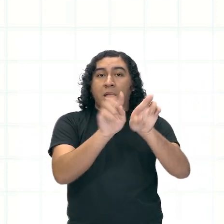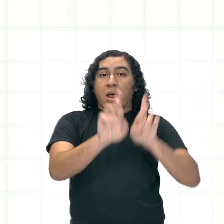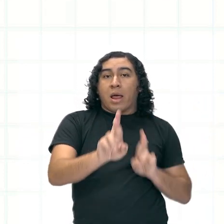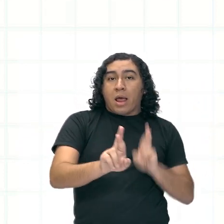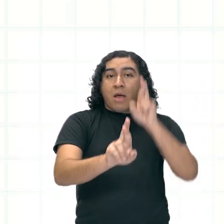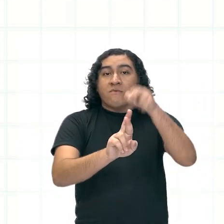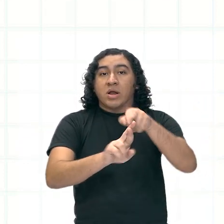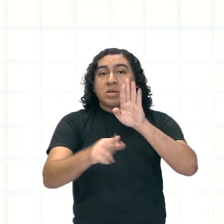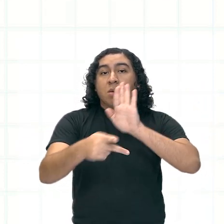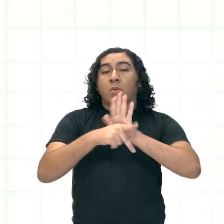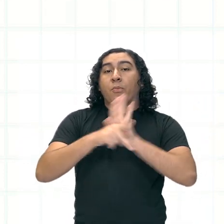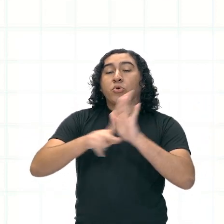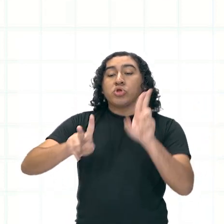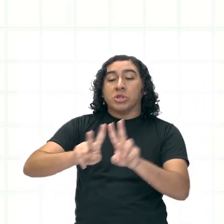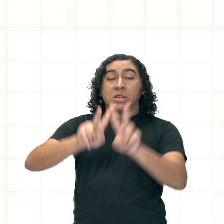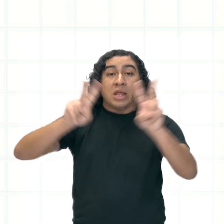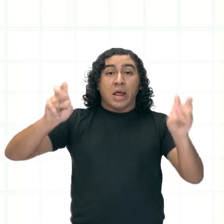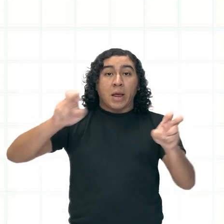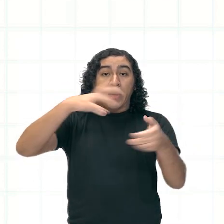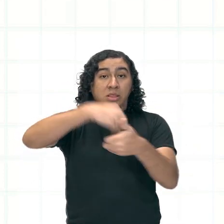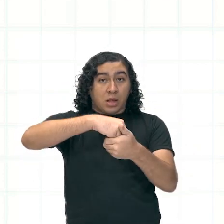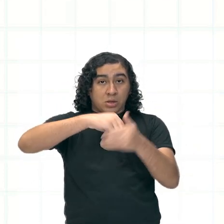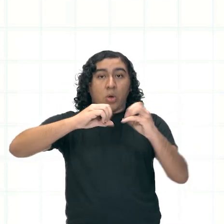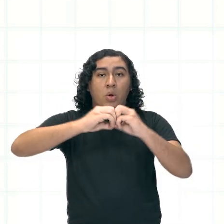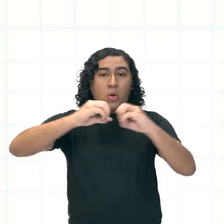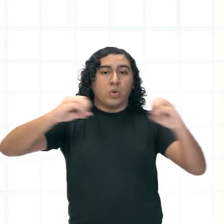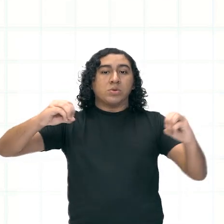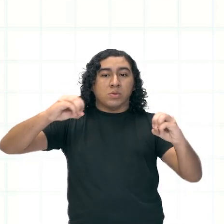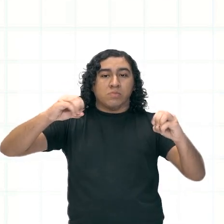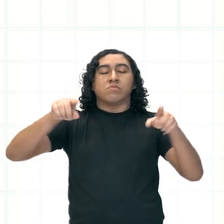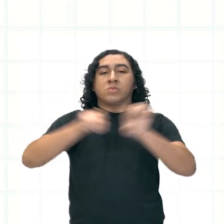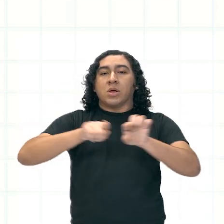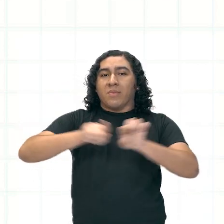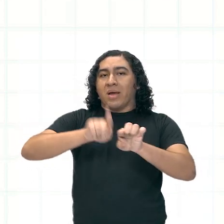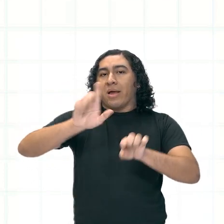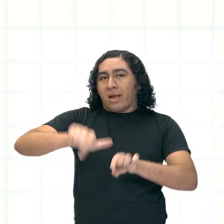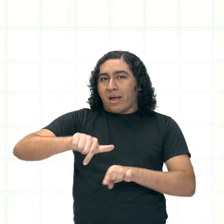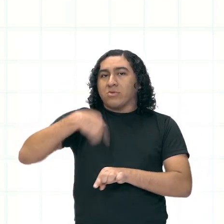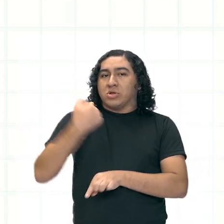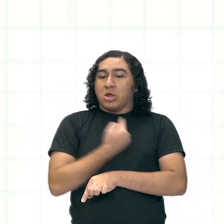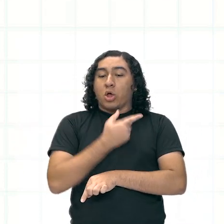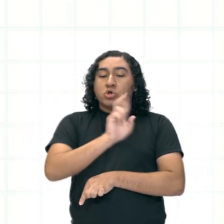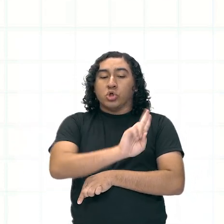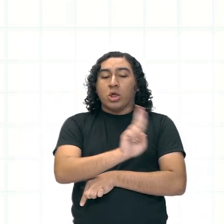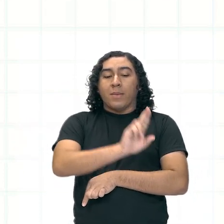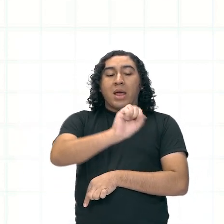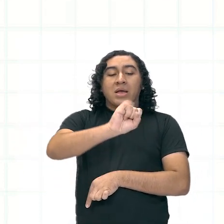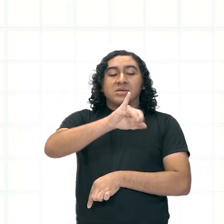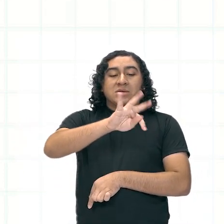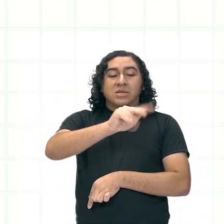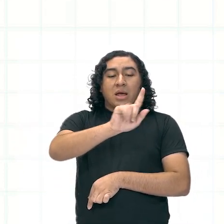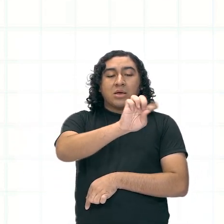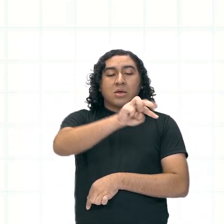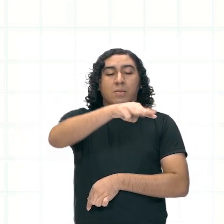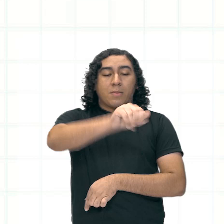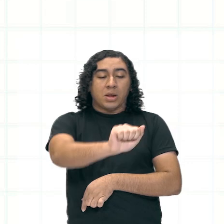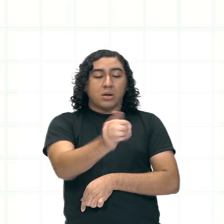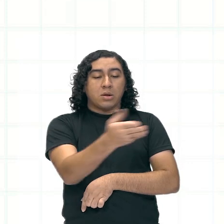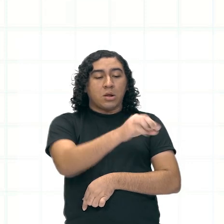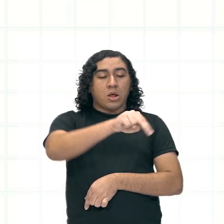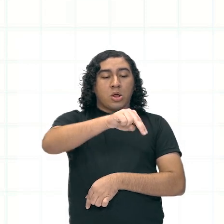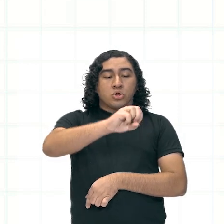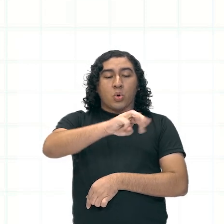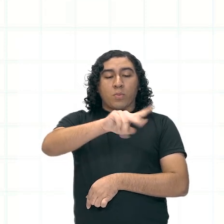quem nós falamos, né? Sobre quem falamos, a parte da oração que é o nosso sintagma nominal, é o nosso